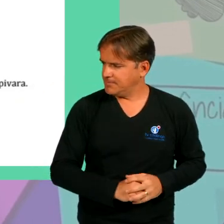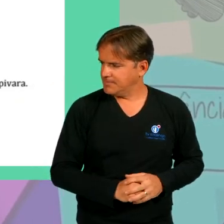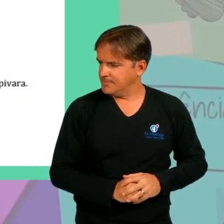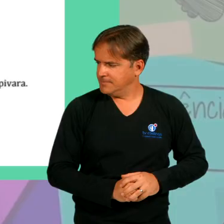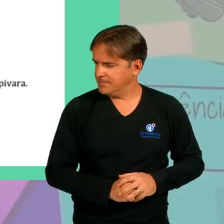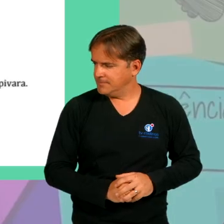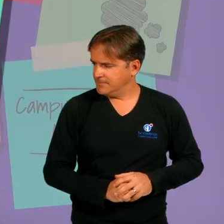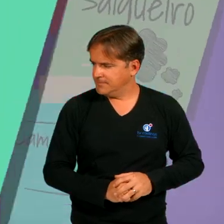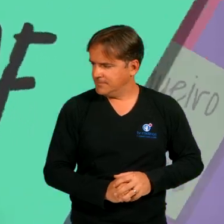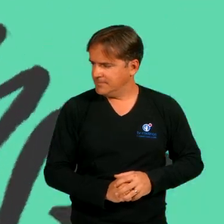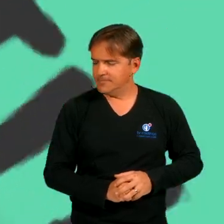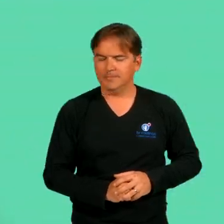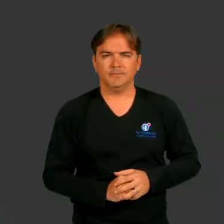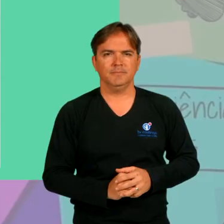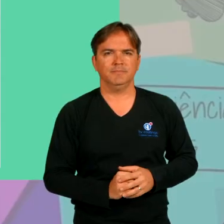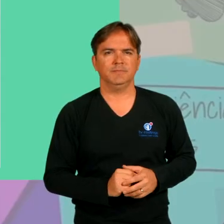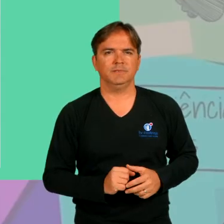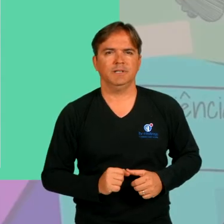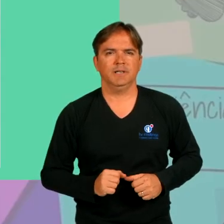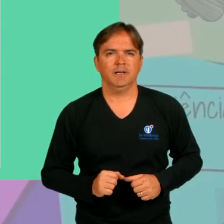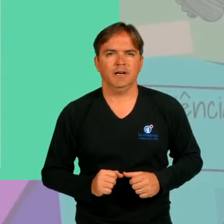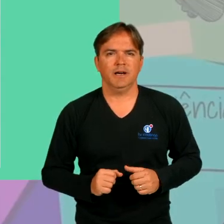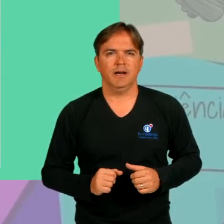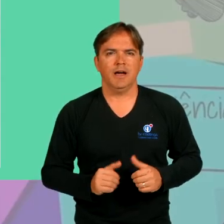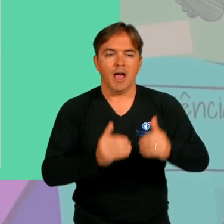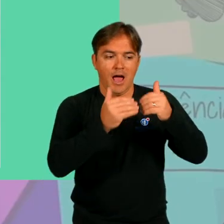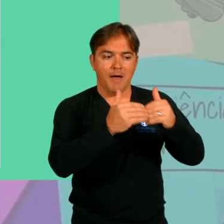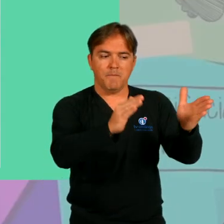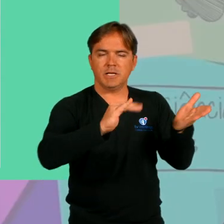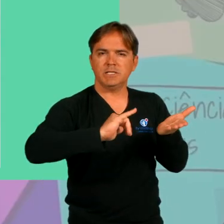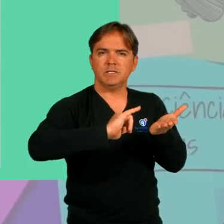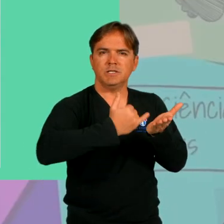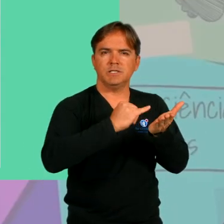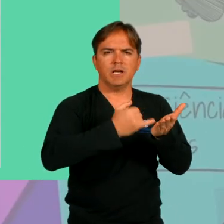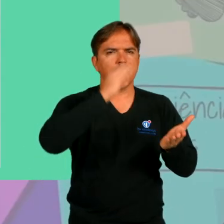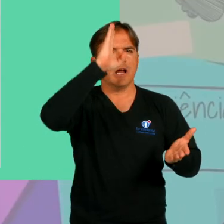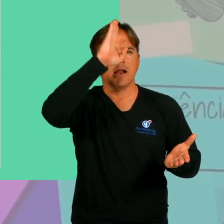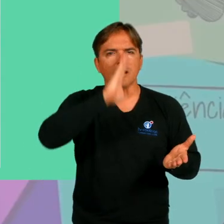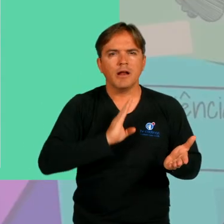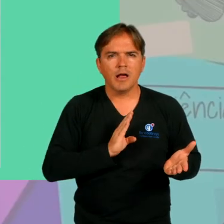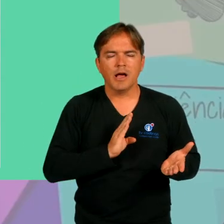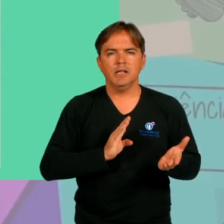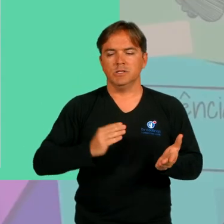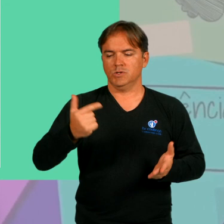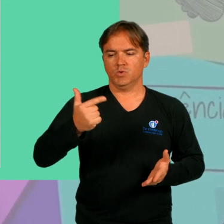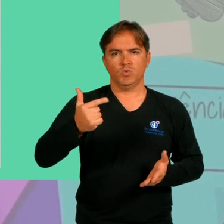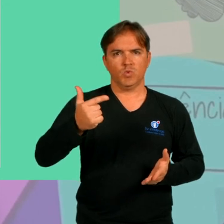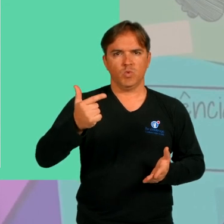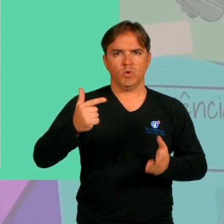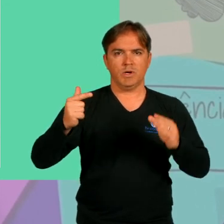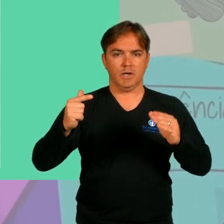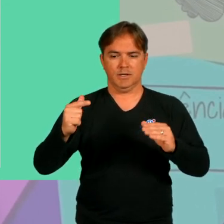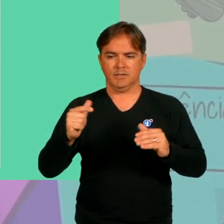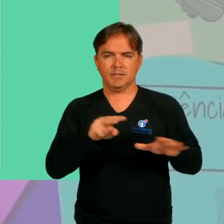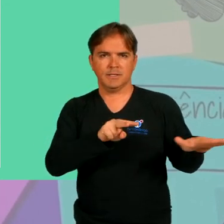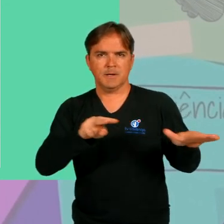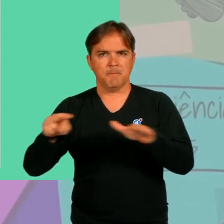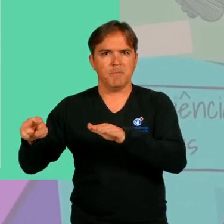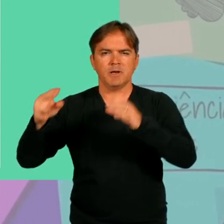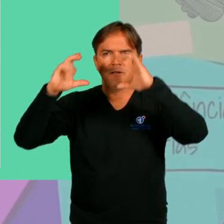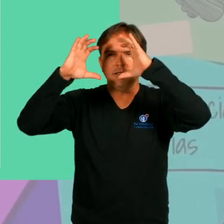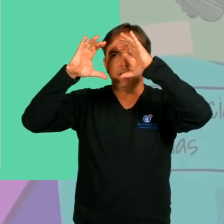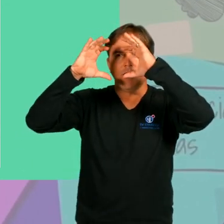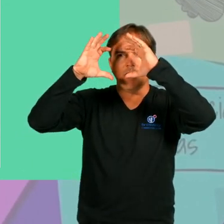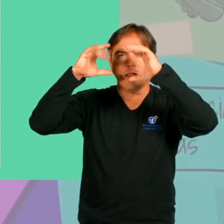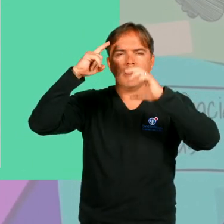portais.nevacio.edu.br estão abertas as inscrições gratuitas para segunda semana do cérebro do Vale do São Francisco